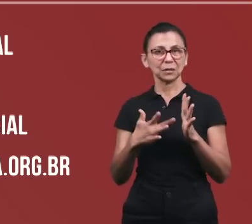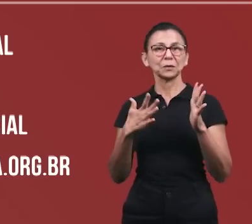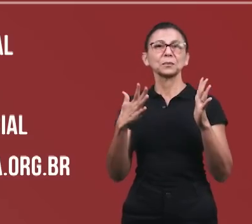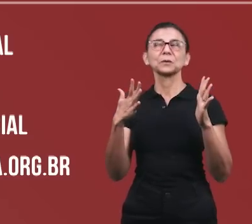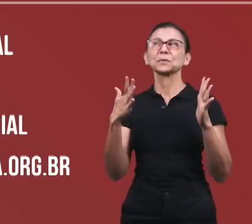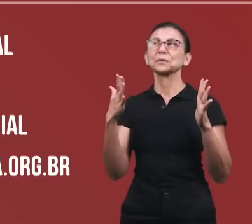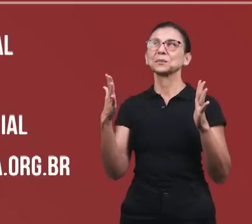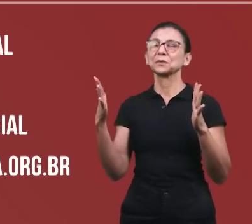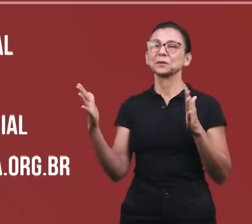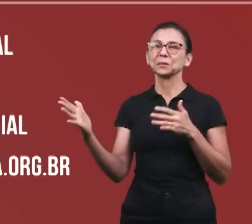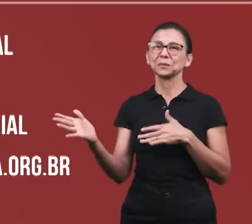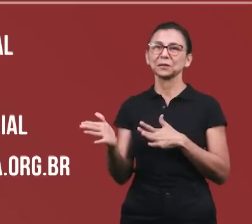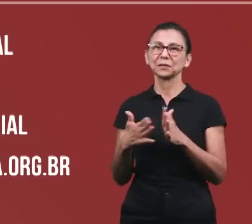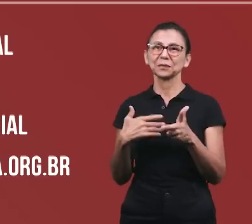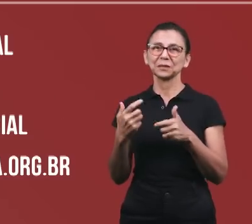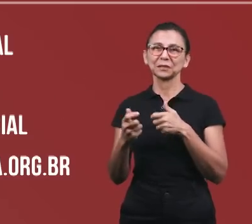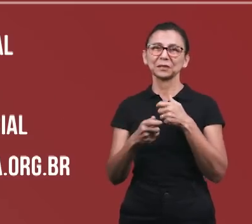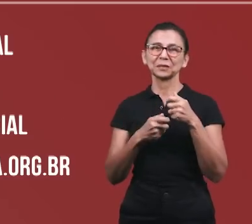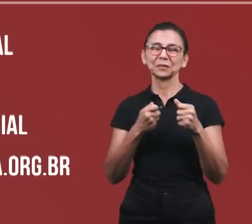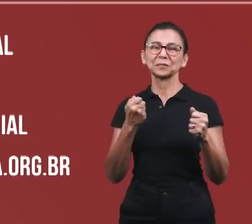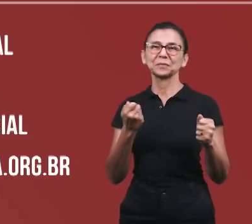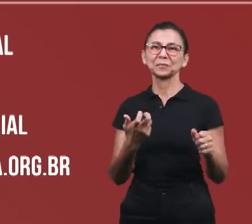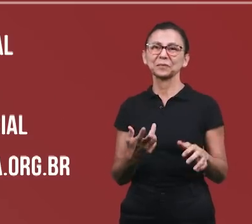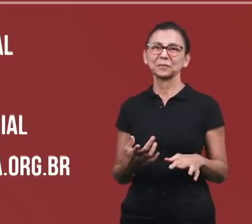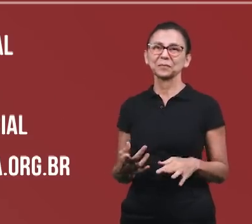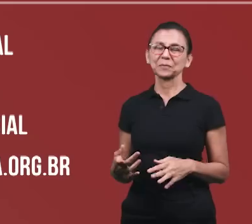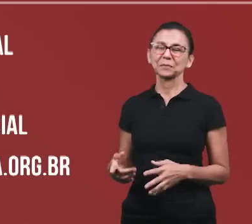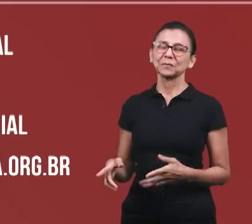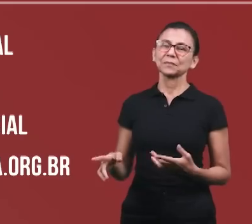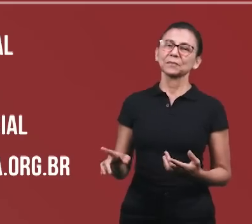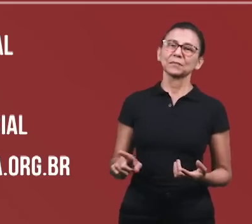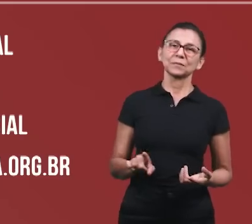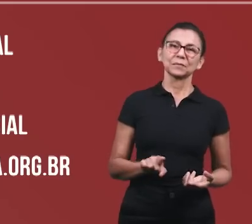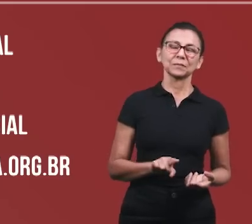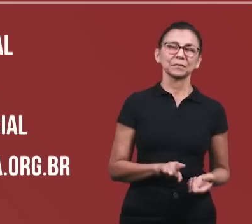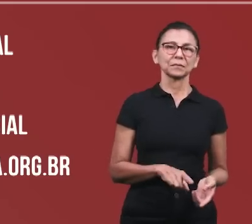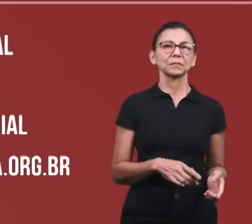glória a Jesus.